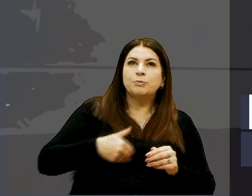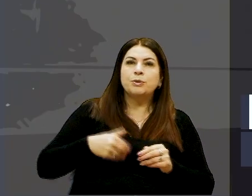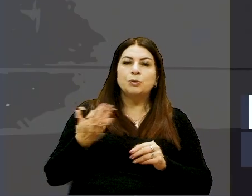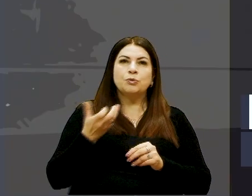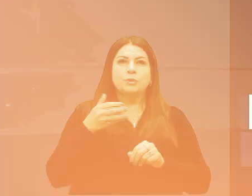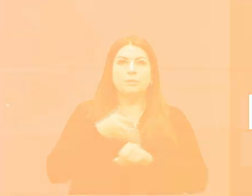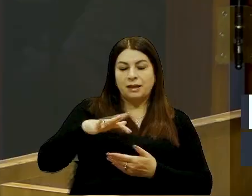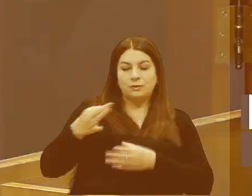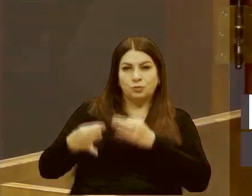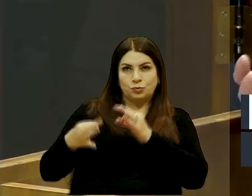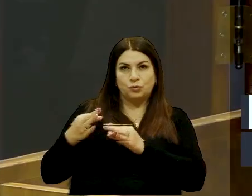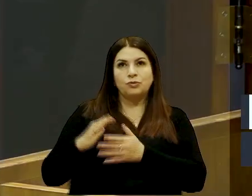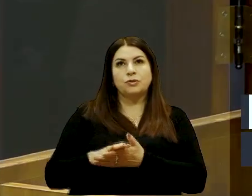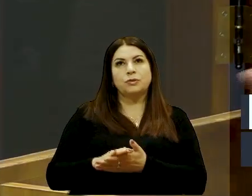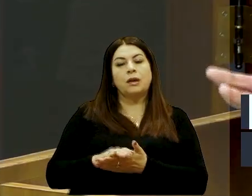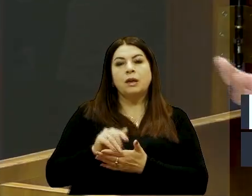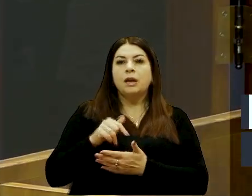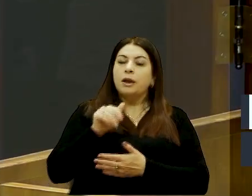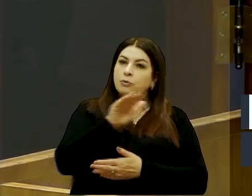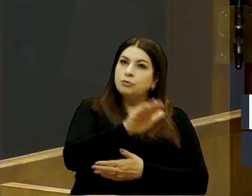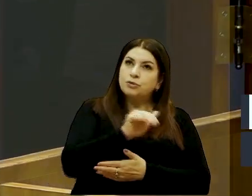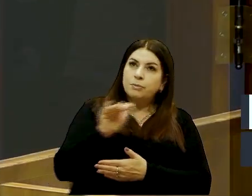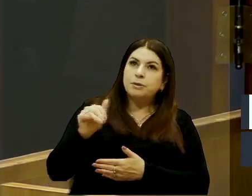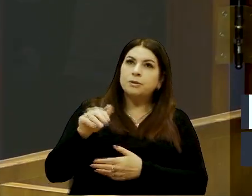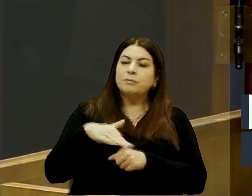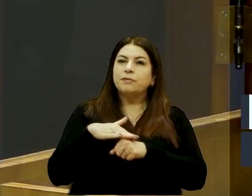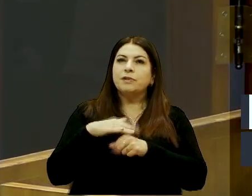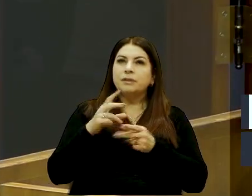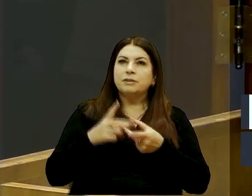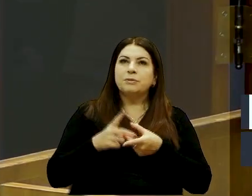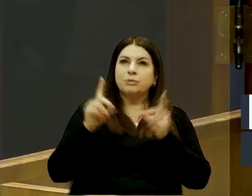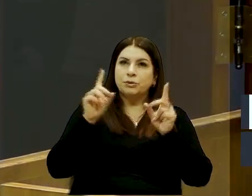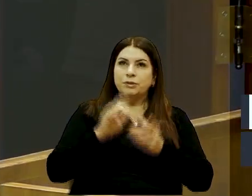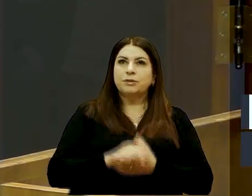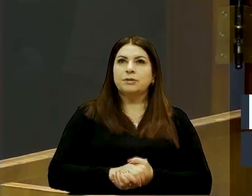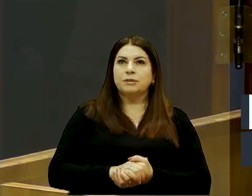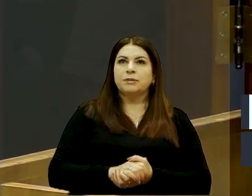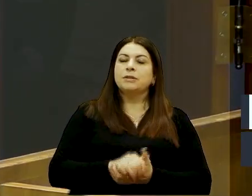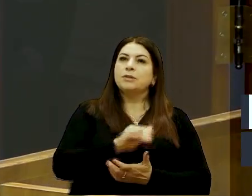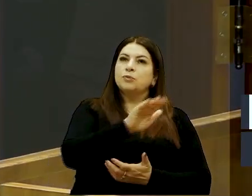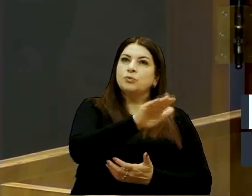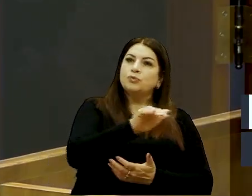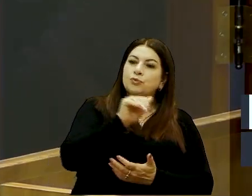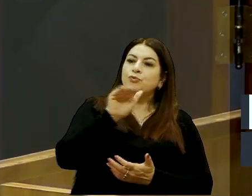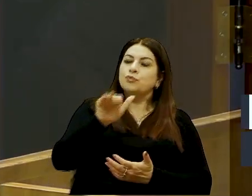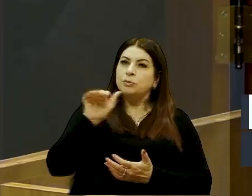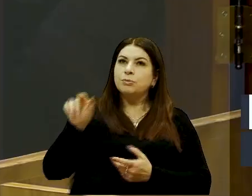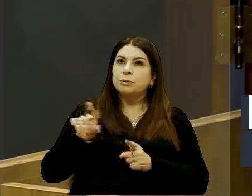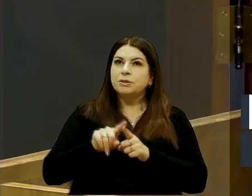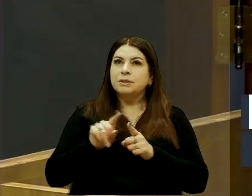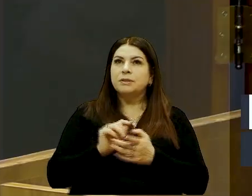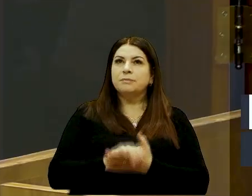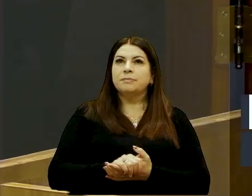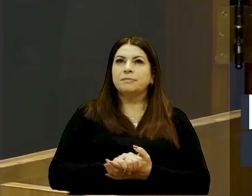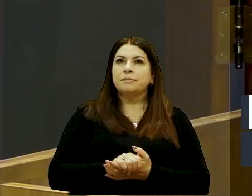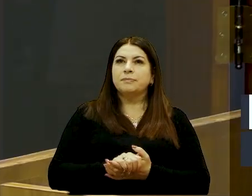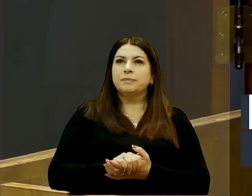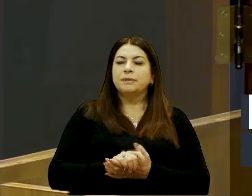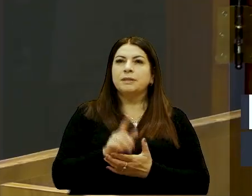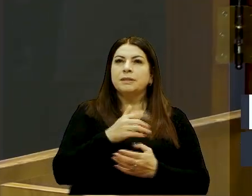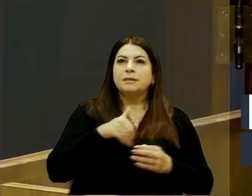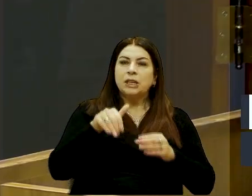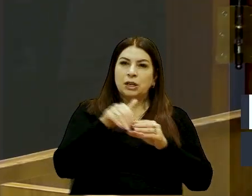queiram participar. Ele é um chamado para falar de democracia. Ele é um chamado para falar de